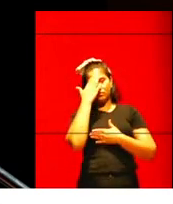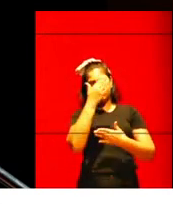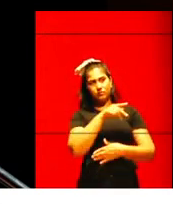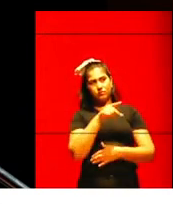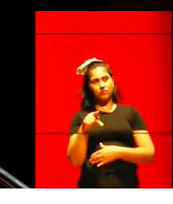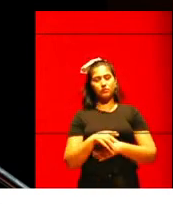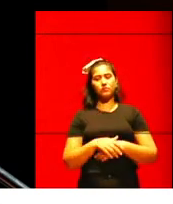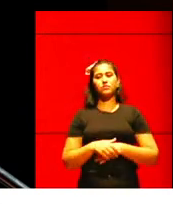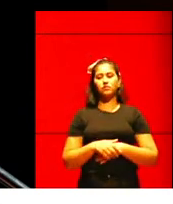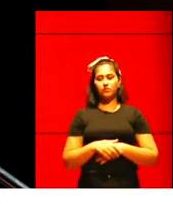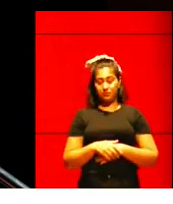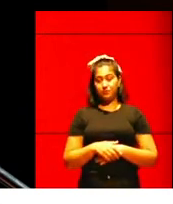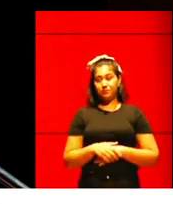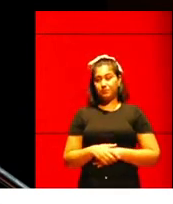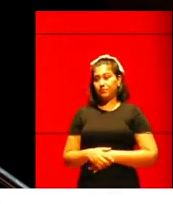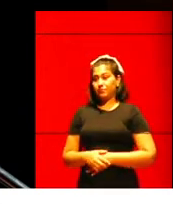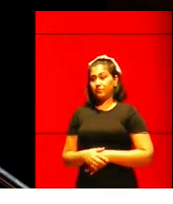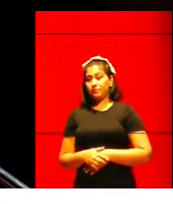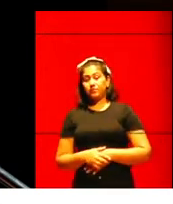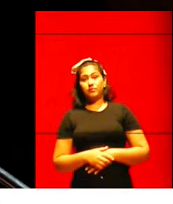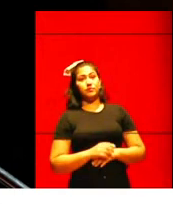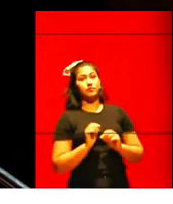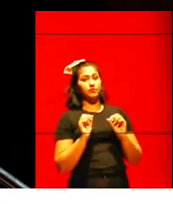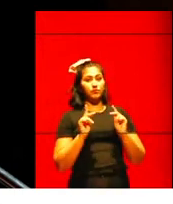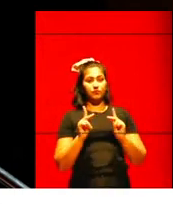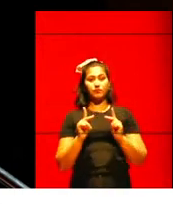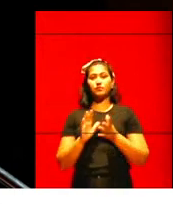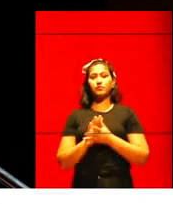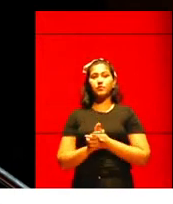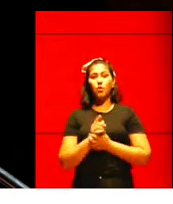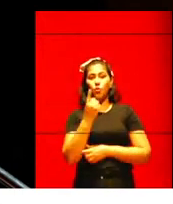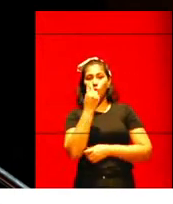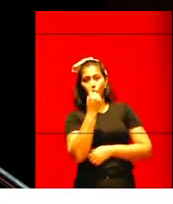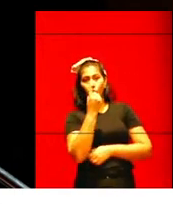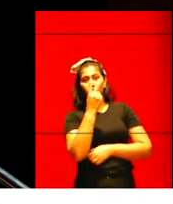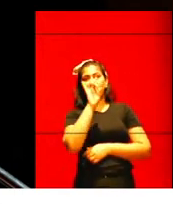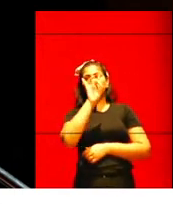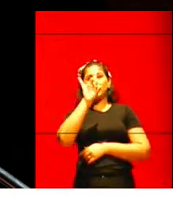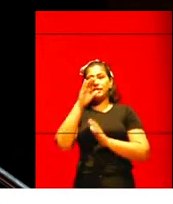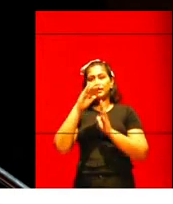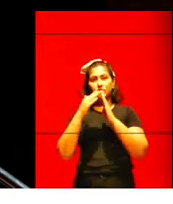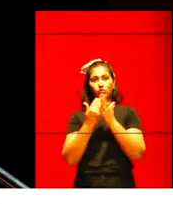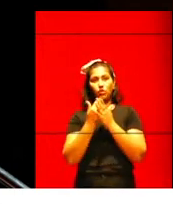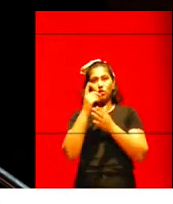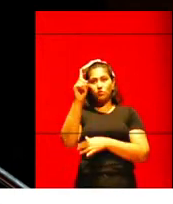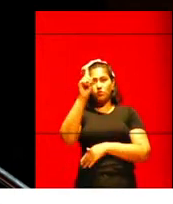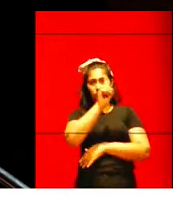Por nada. Entenderam, pessoal? Um representante aí de cada escola.